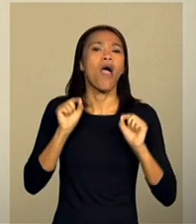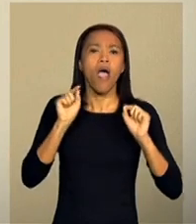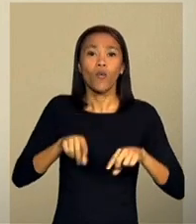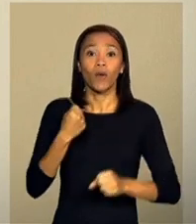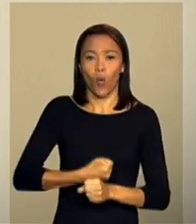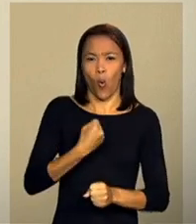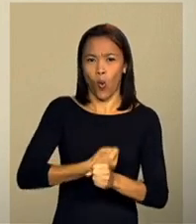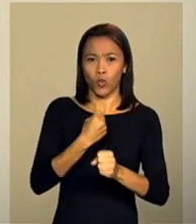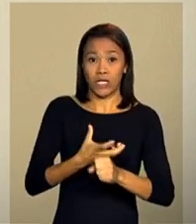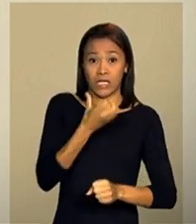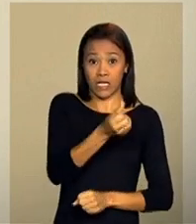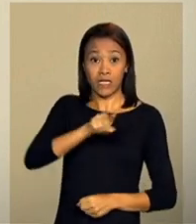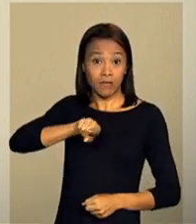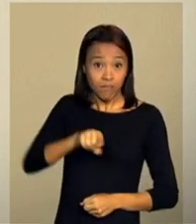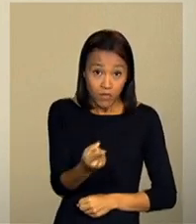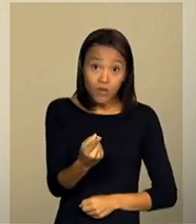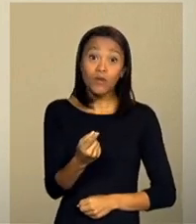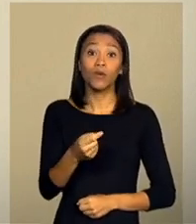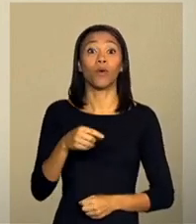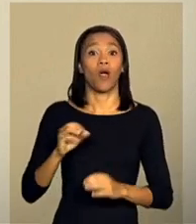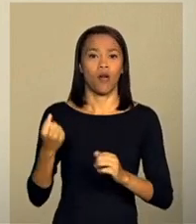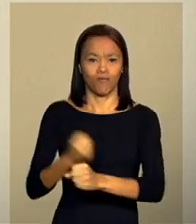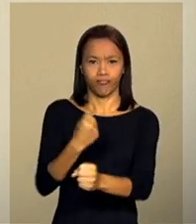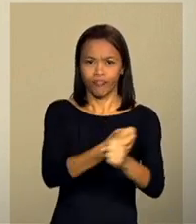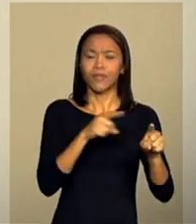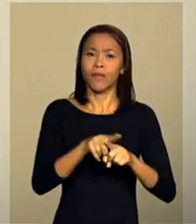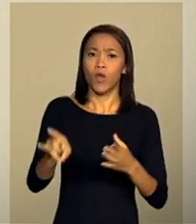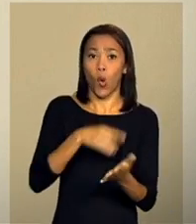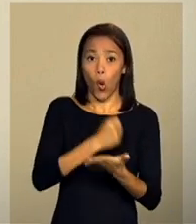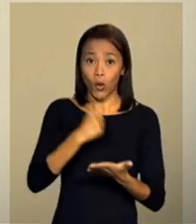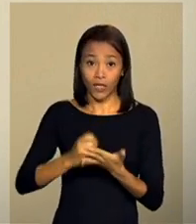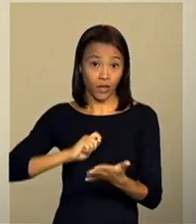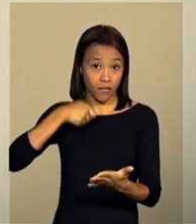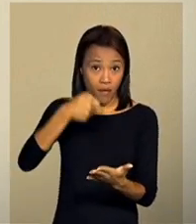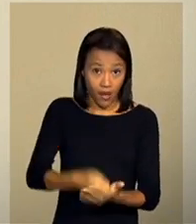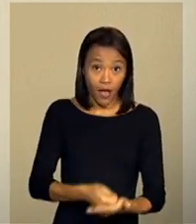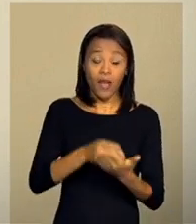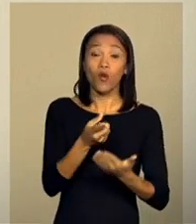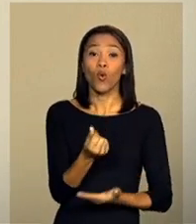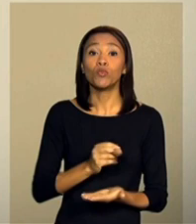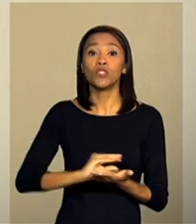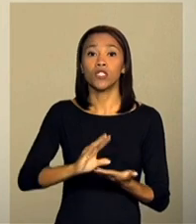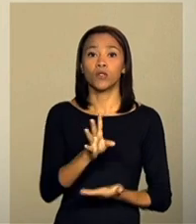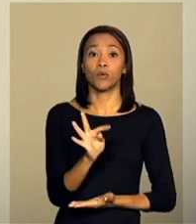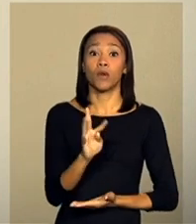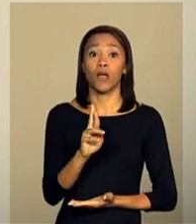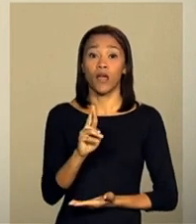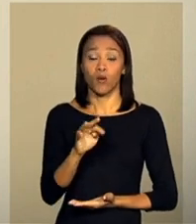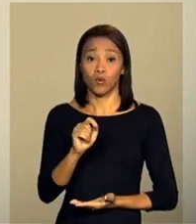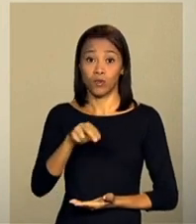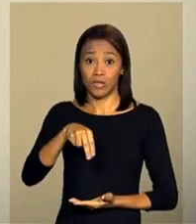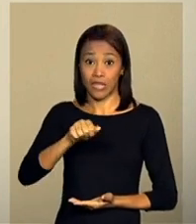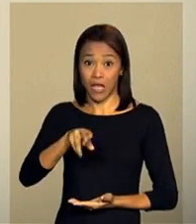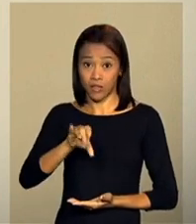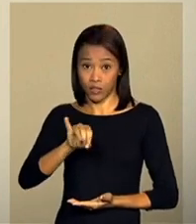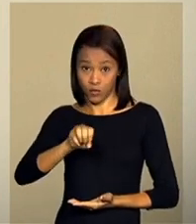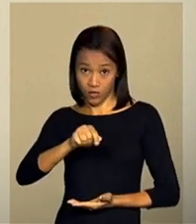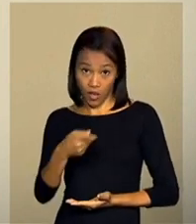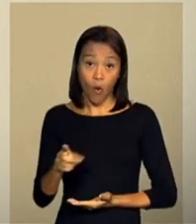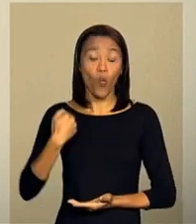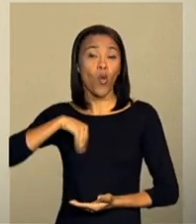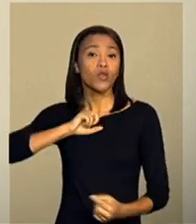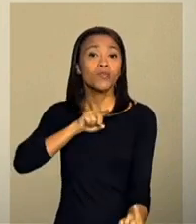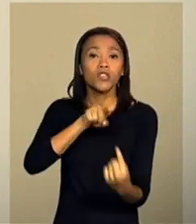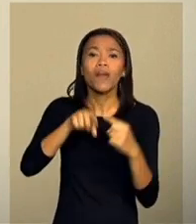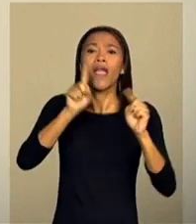construir 6.000 creches contratá-las e pagá-las com recursos do Tesouro Nacional o nosso objetivo Luciano